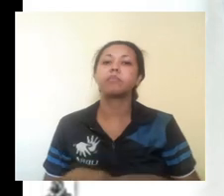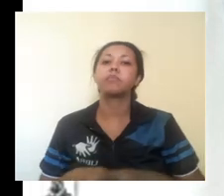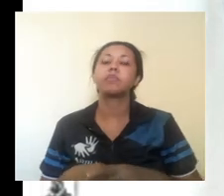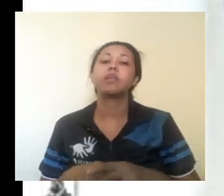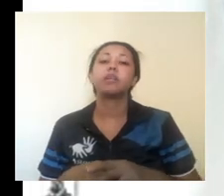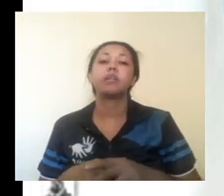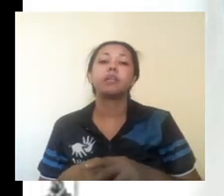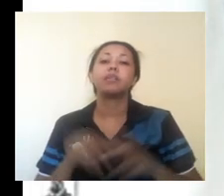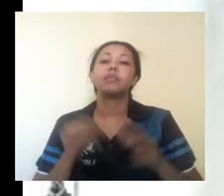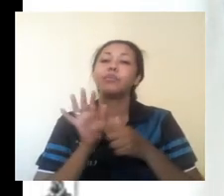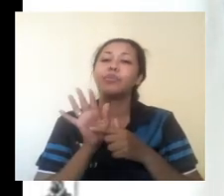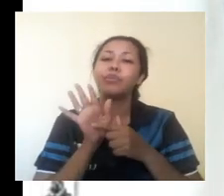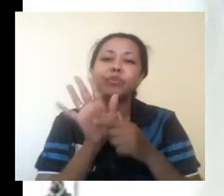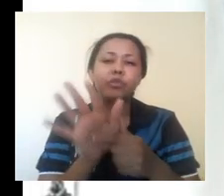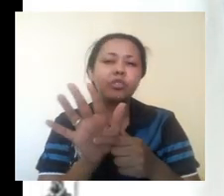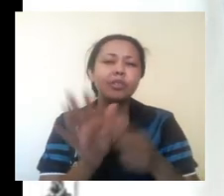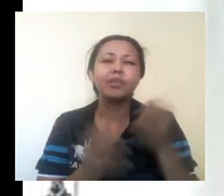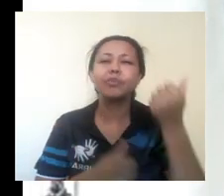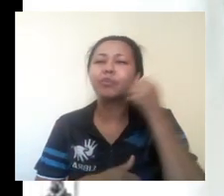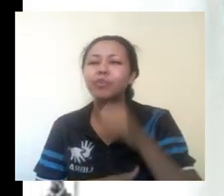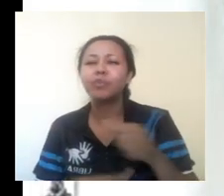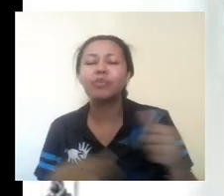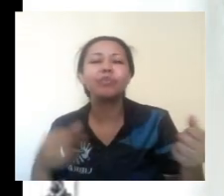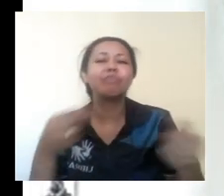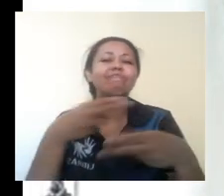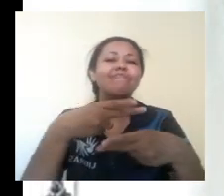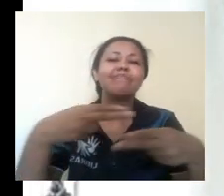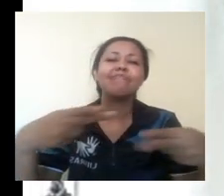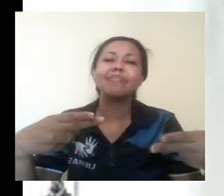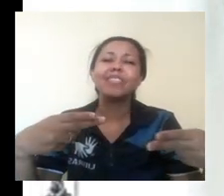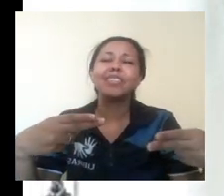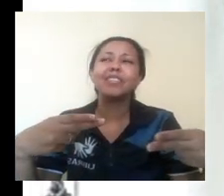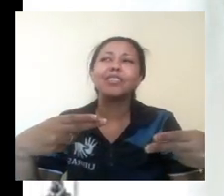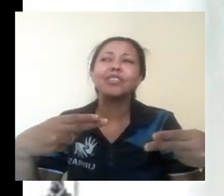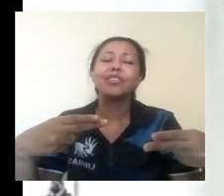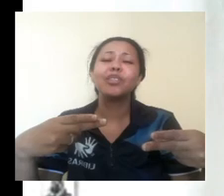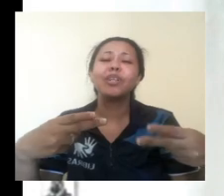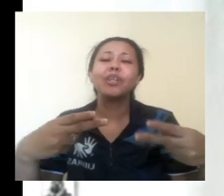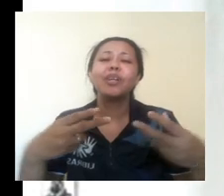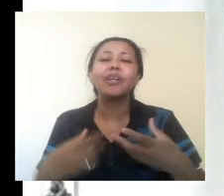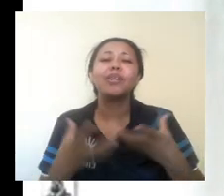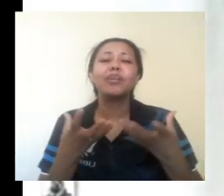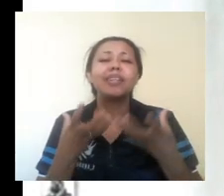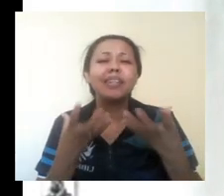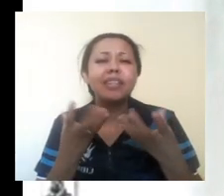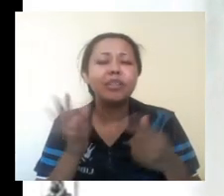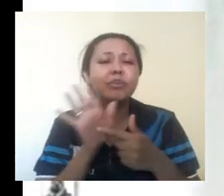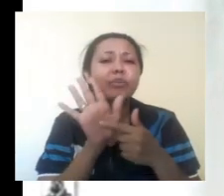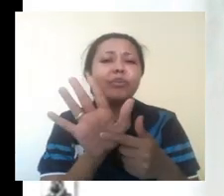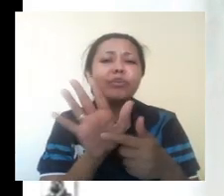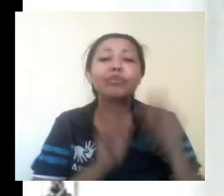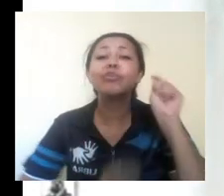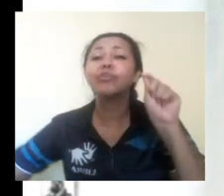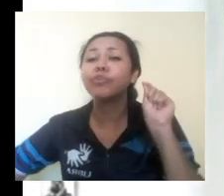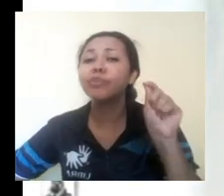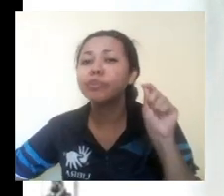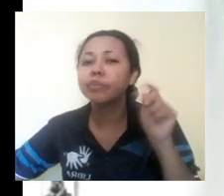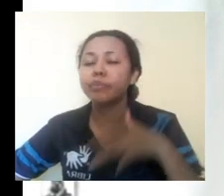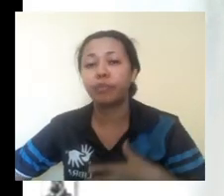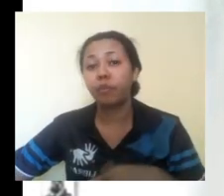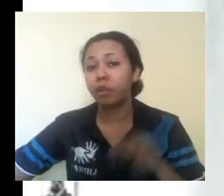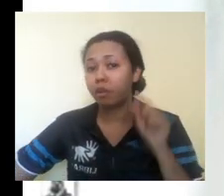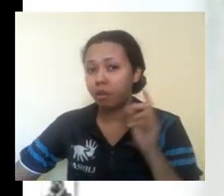mil segredos no coração? Importa que cada uma de nós aqui tem uma história. Você tem sua história, sua formação,